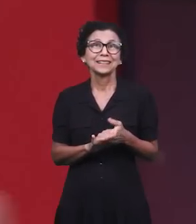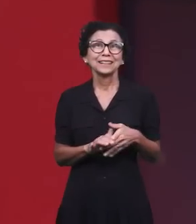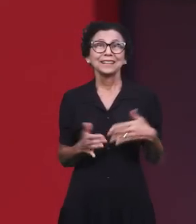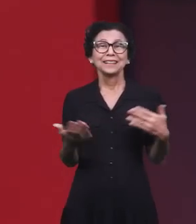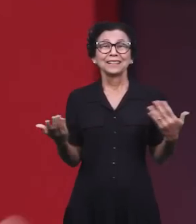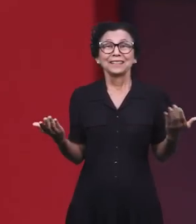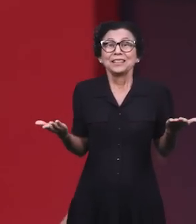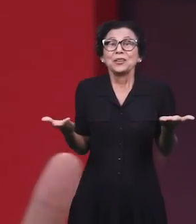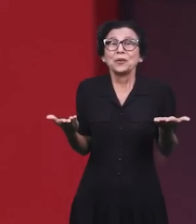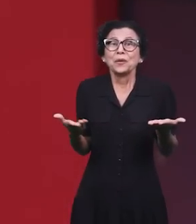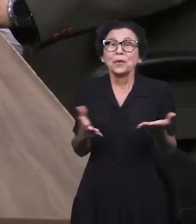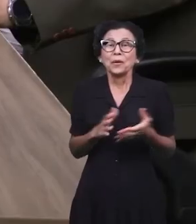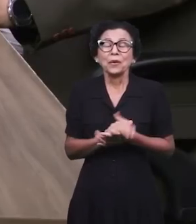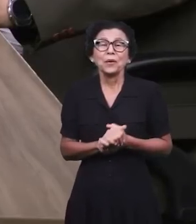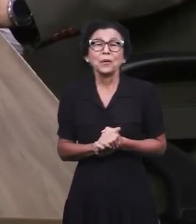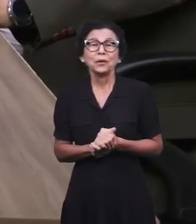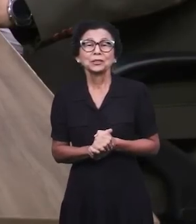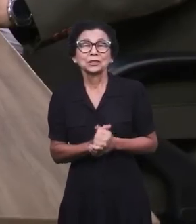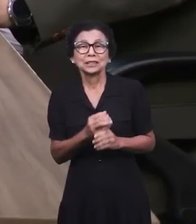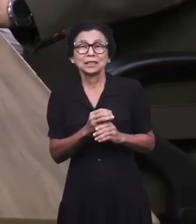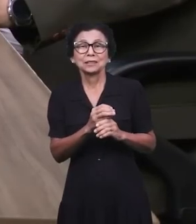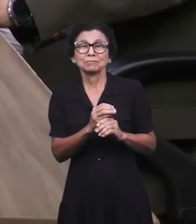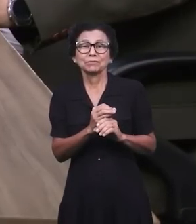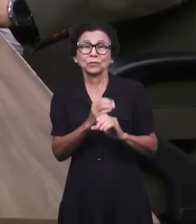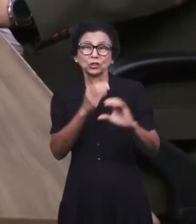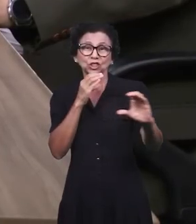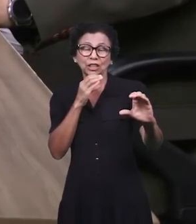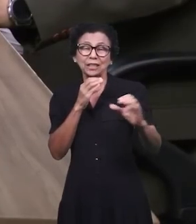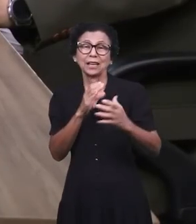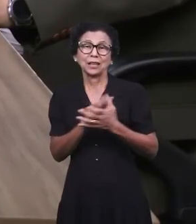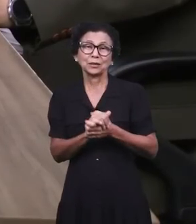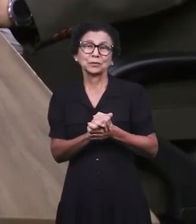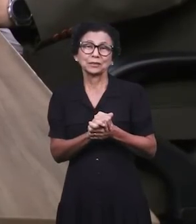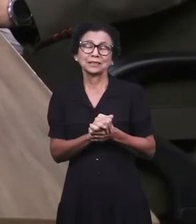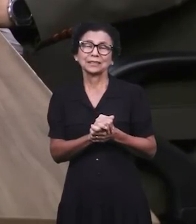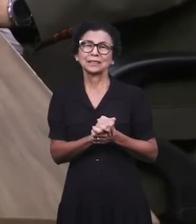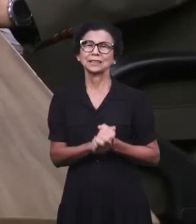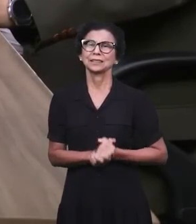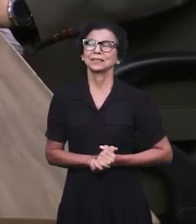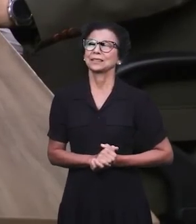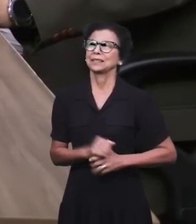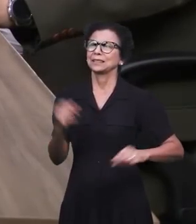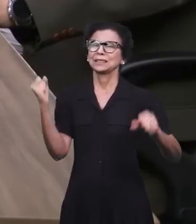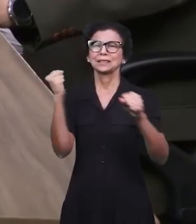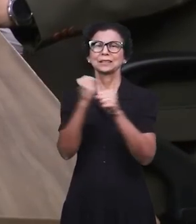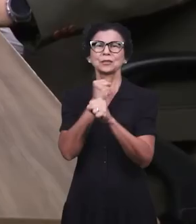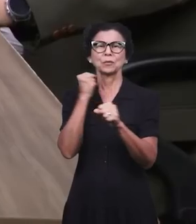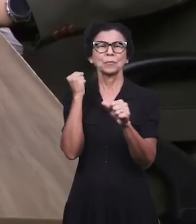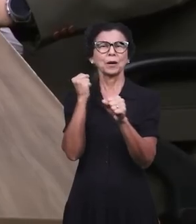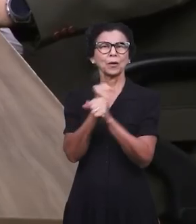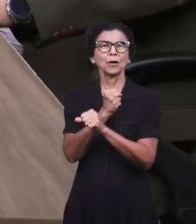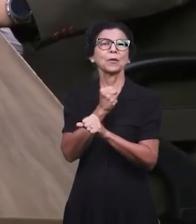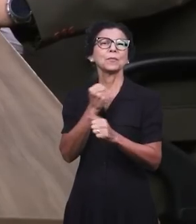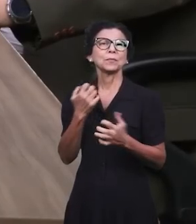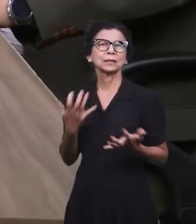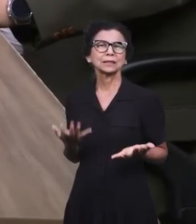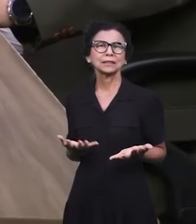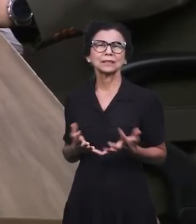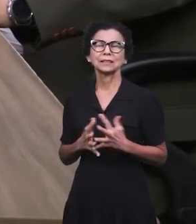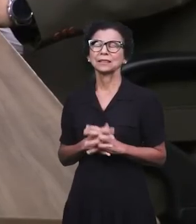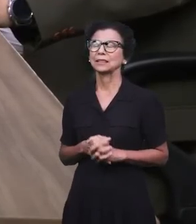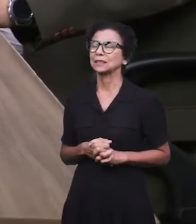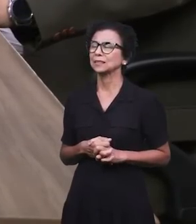né? É uma bênção, né? Você tá numa obra, quem tem obra próximo de casa, o maior incômodo é o barulho, né? Então você tem aquele barulho ali